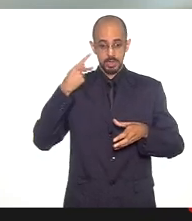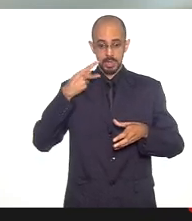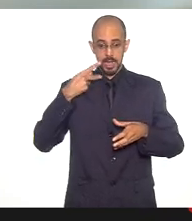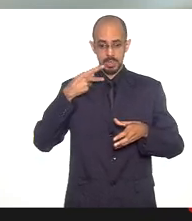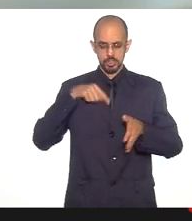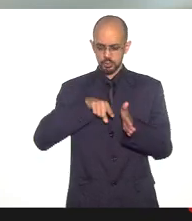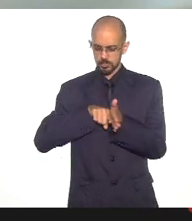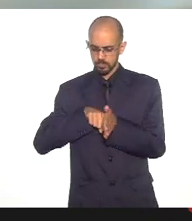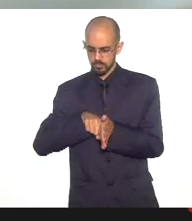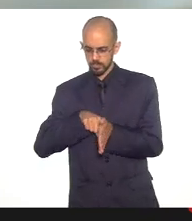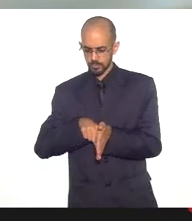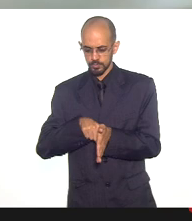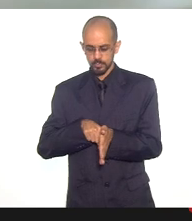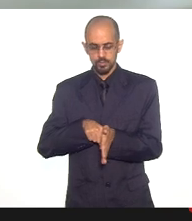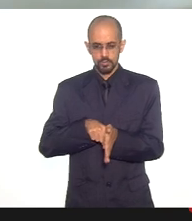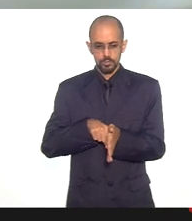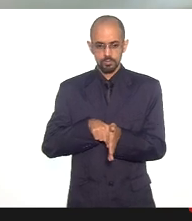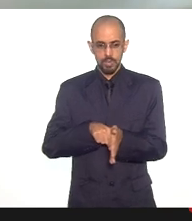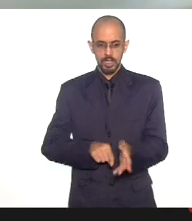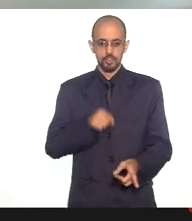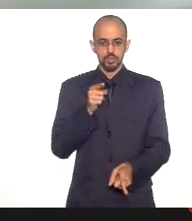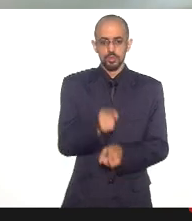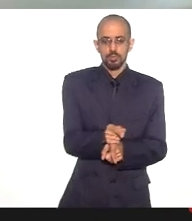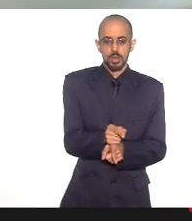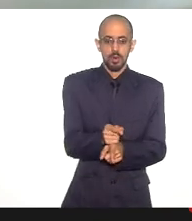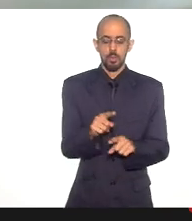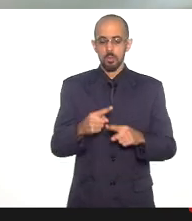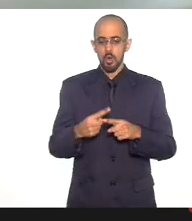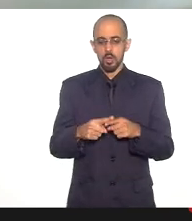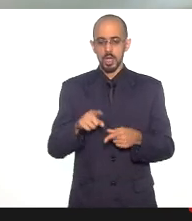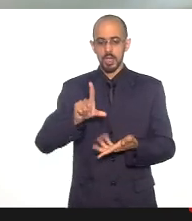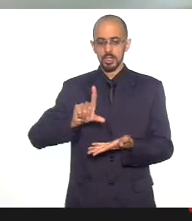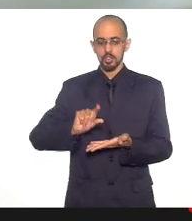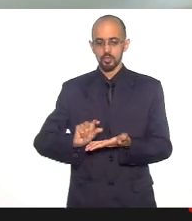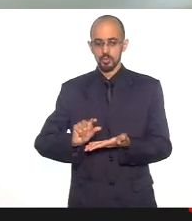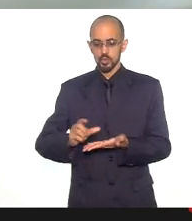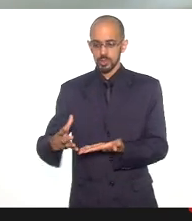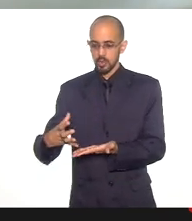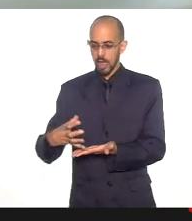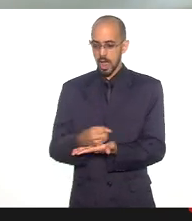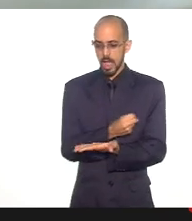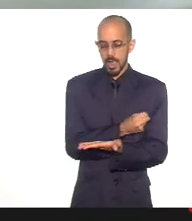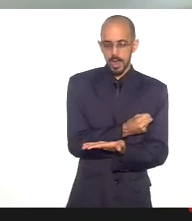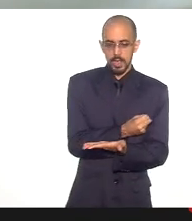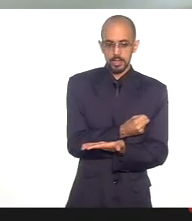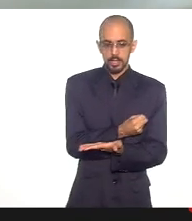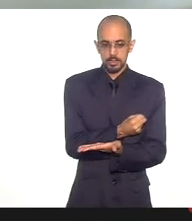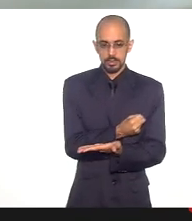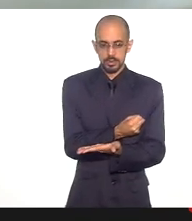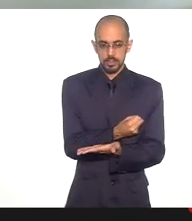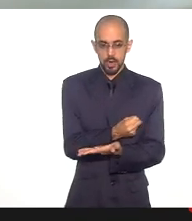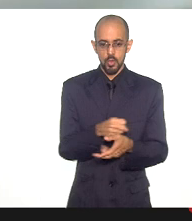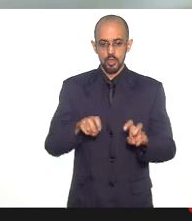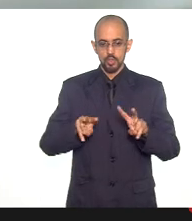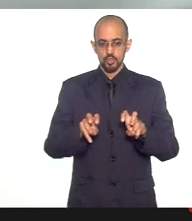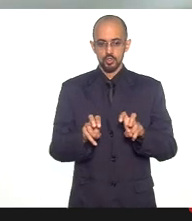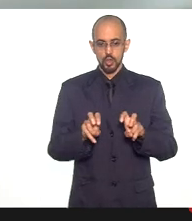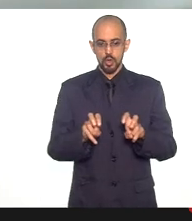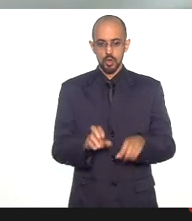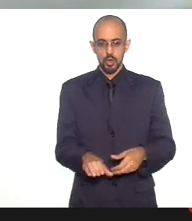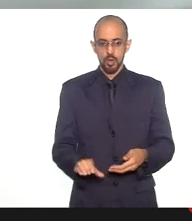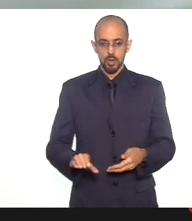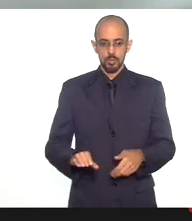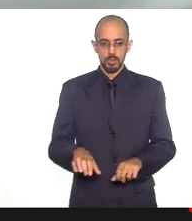a queda de arrecadação do Estado do Rio de Janeiro referente às receitas compensatórias